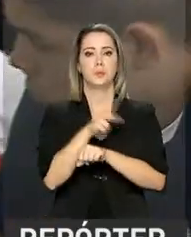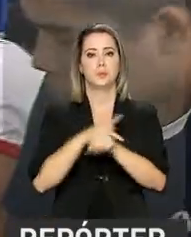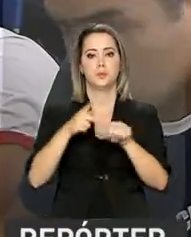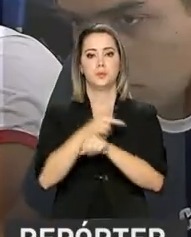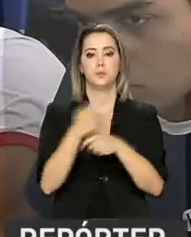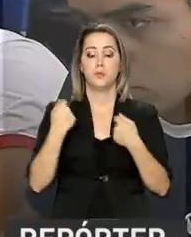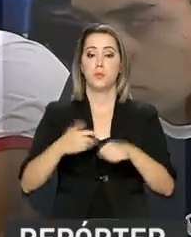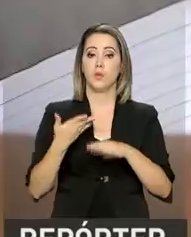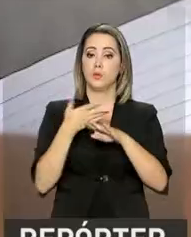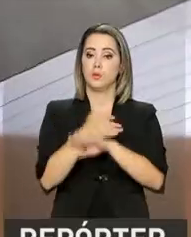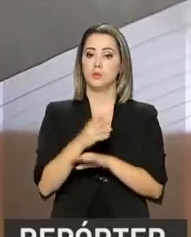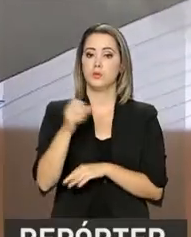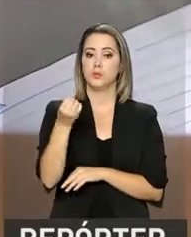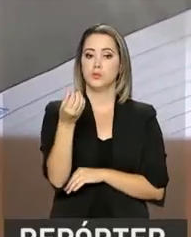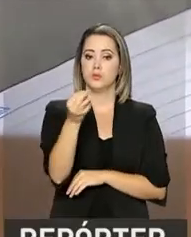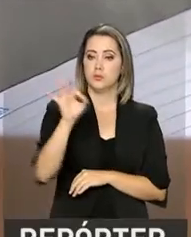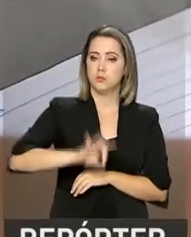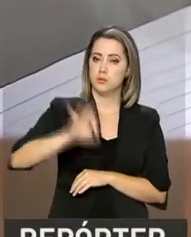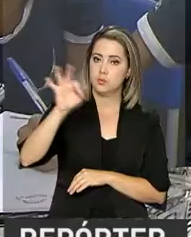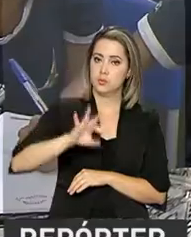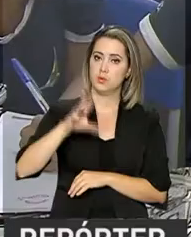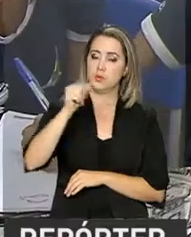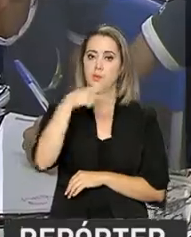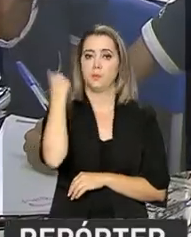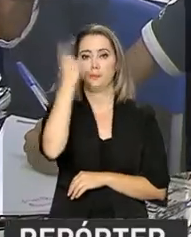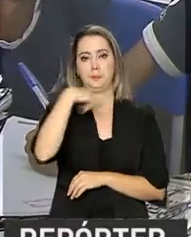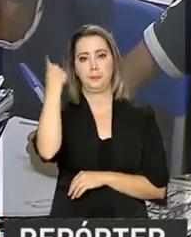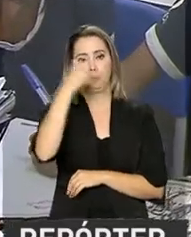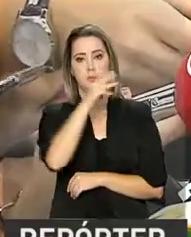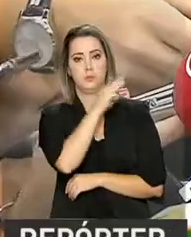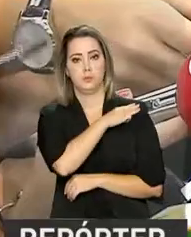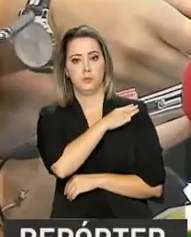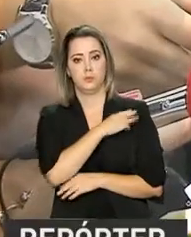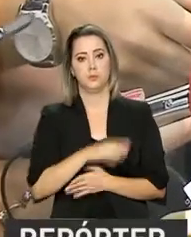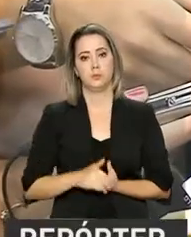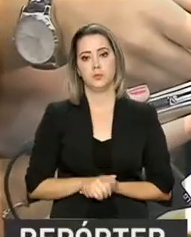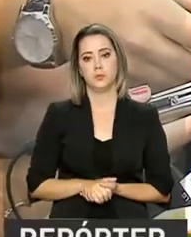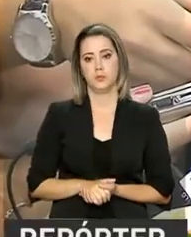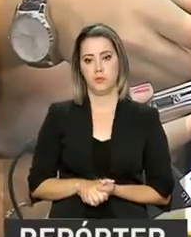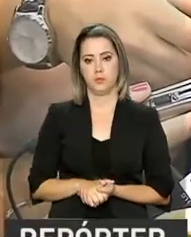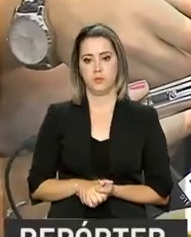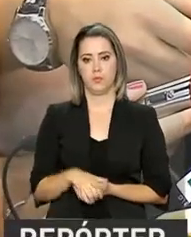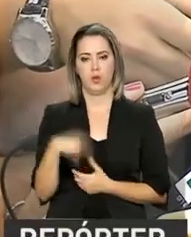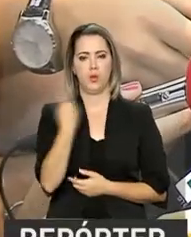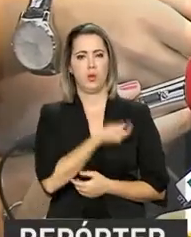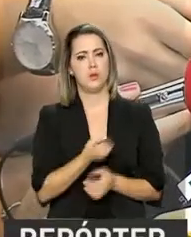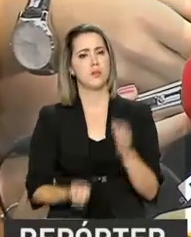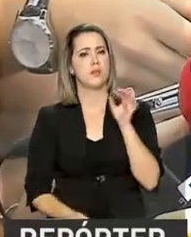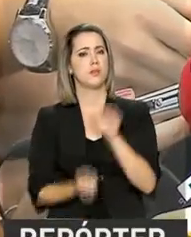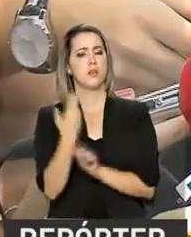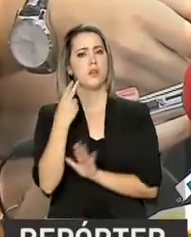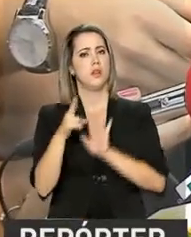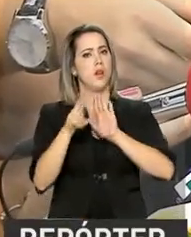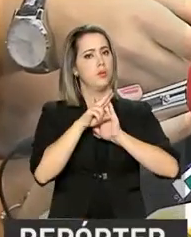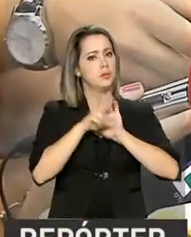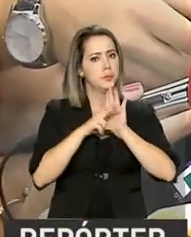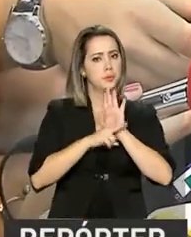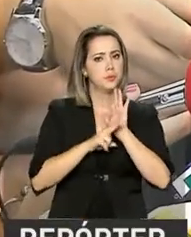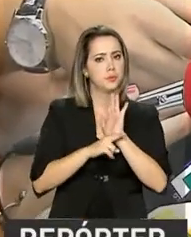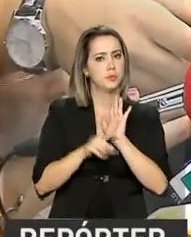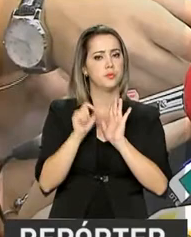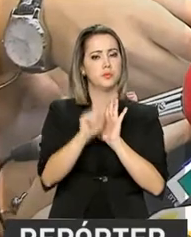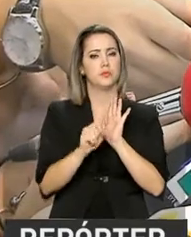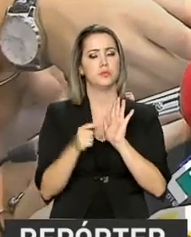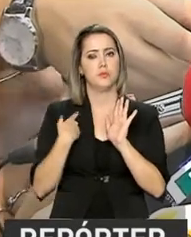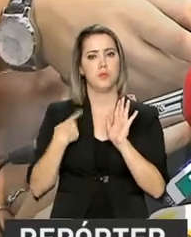ocupar 60% da carga horária total do ensino médio. À medida que a gente gera essa diretriz pela